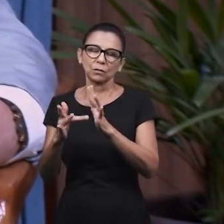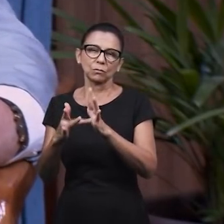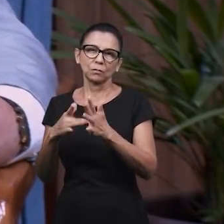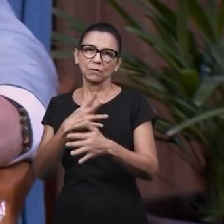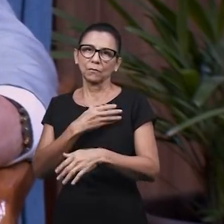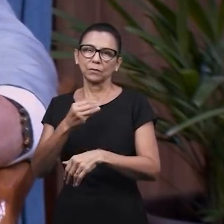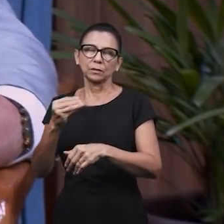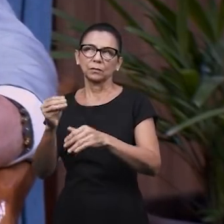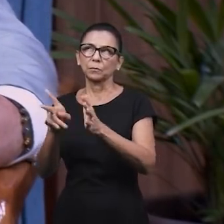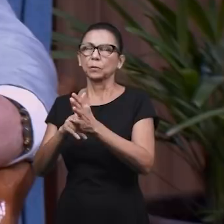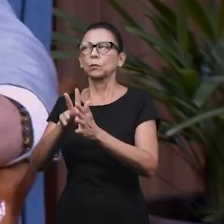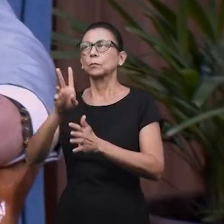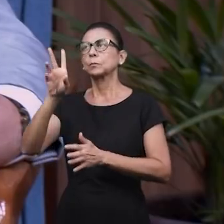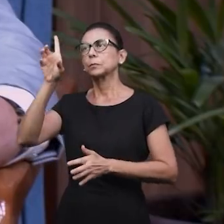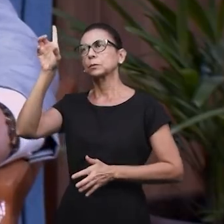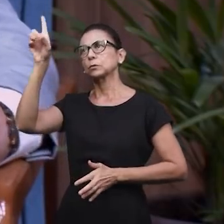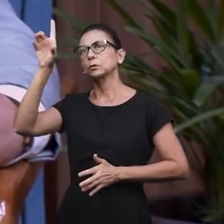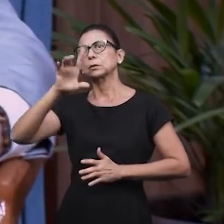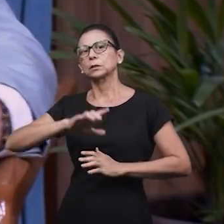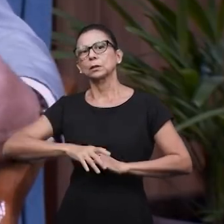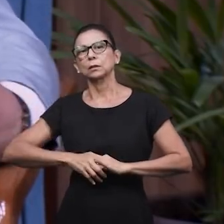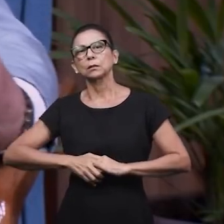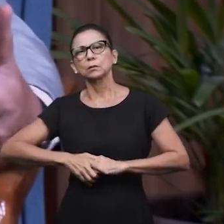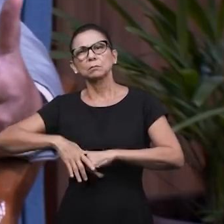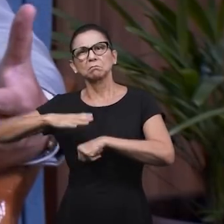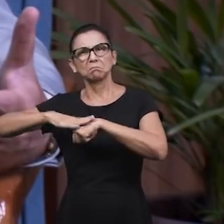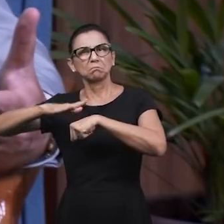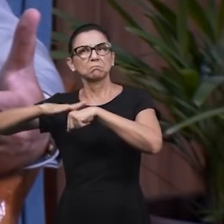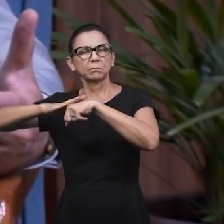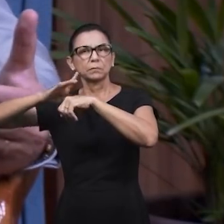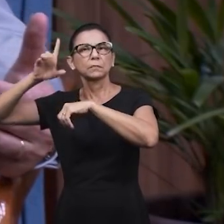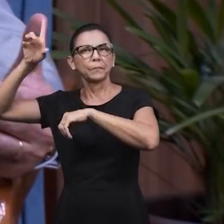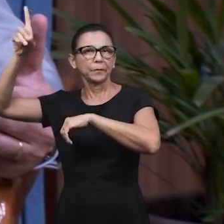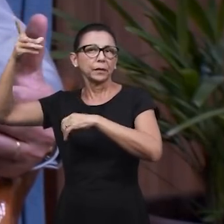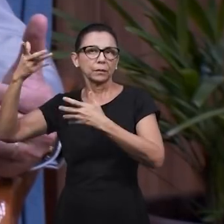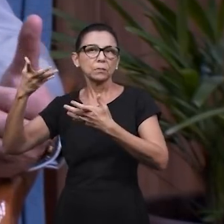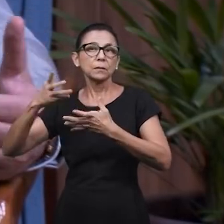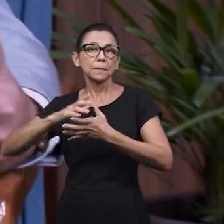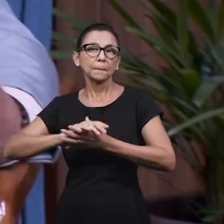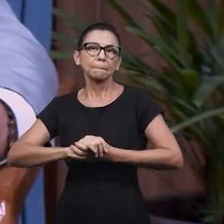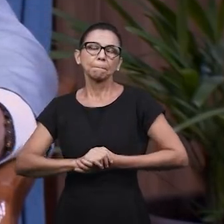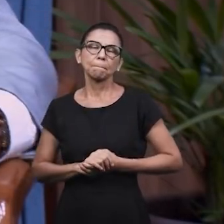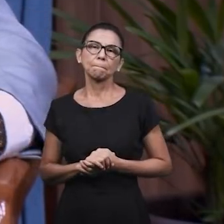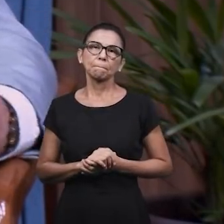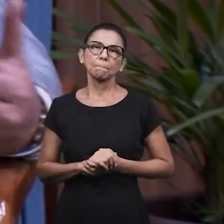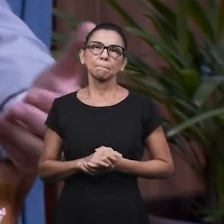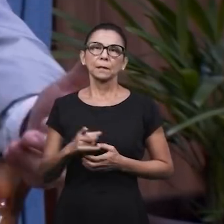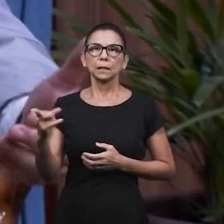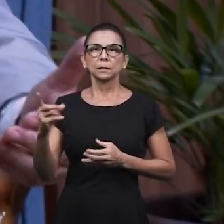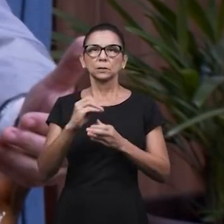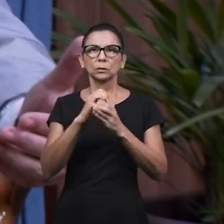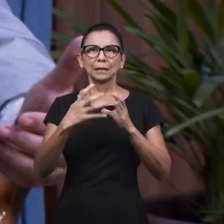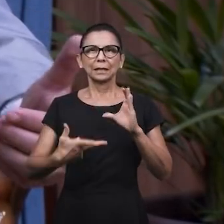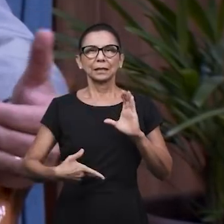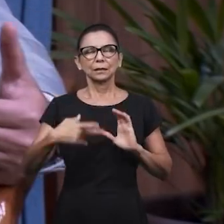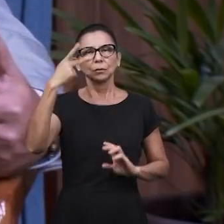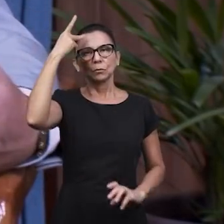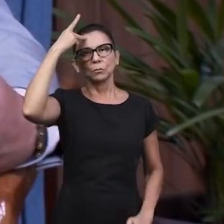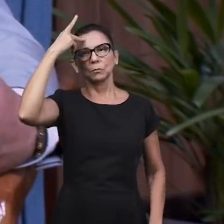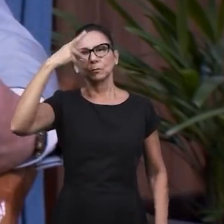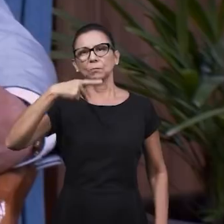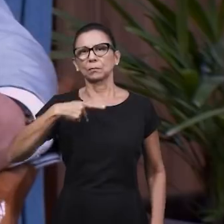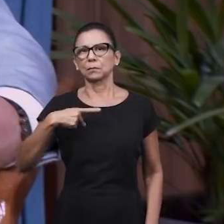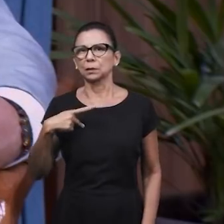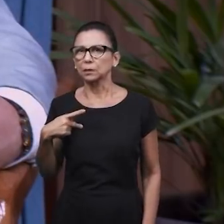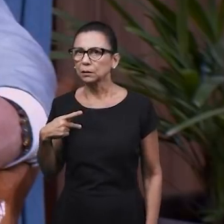sua natureza como Deus propriamente, vamos assim dizer, o Senhor Jesus ele tinha o seu caráter humano.